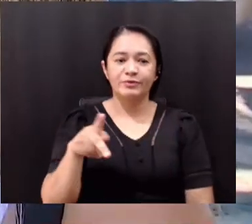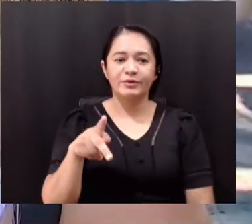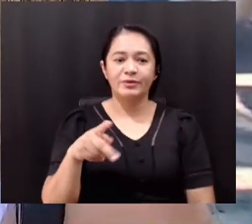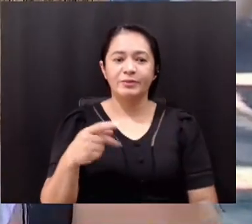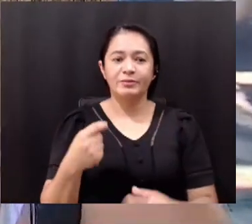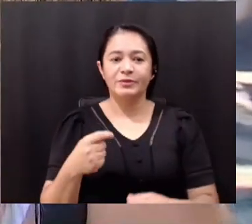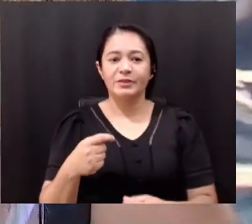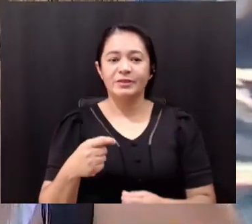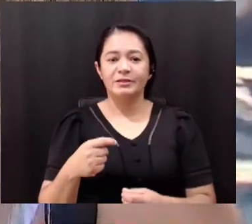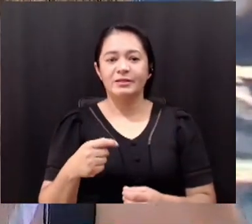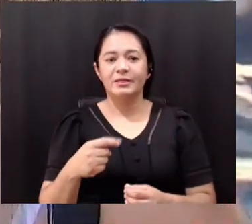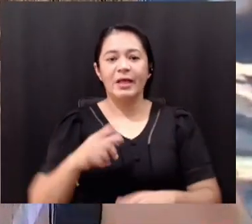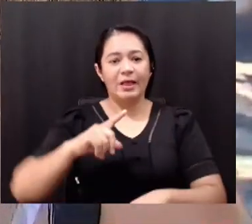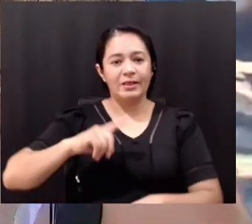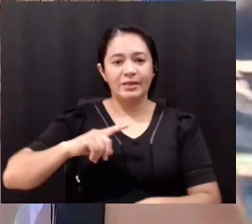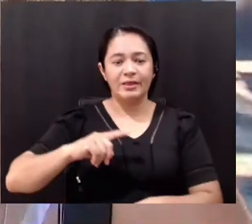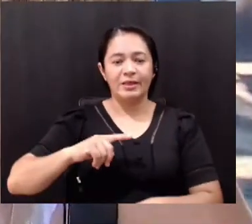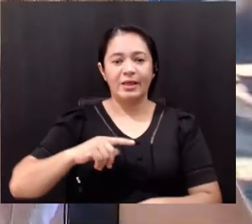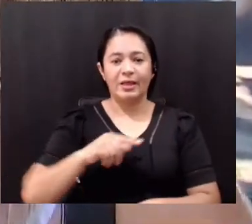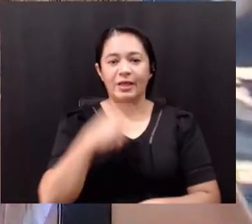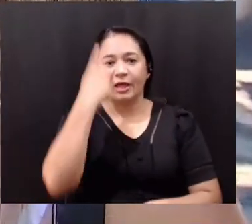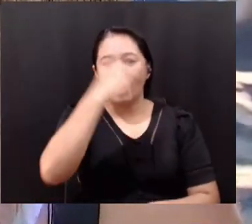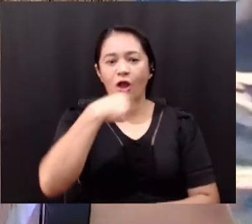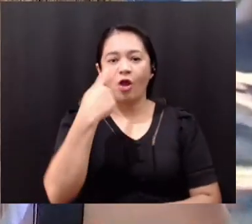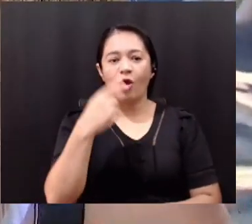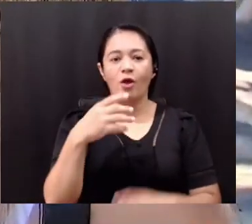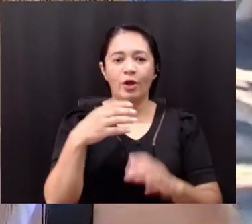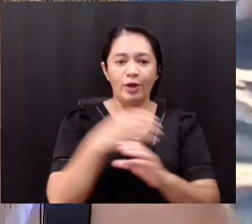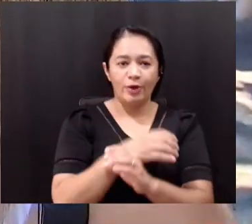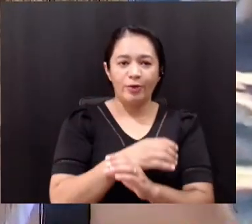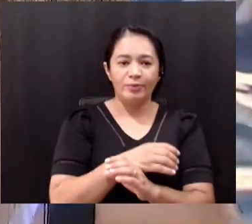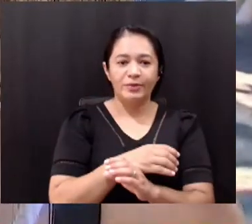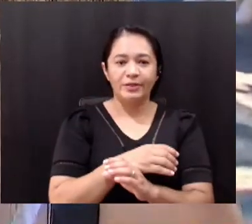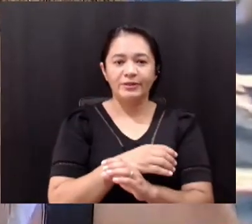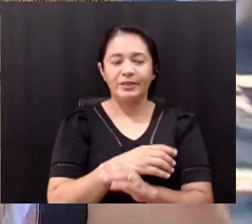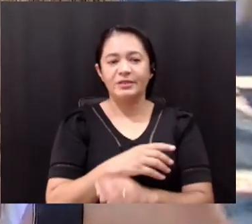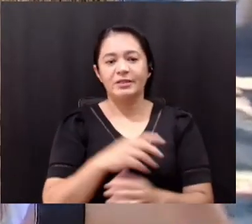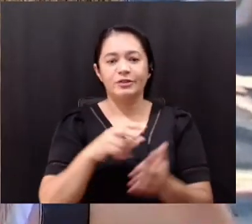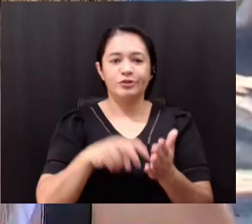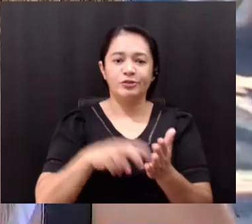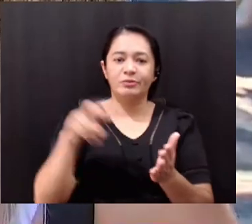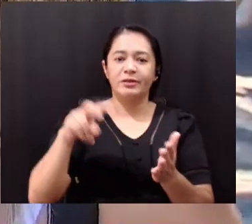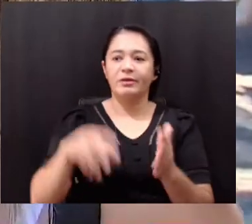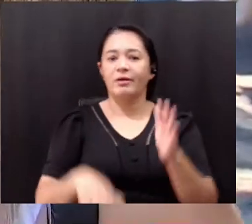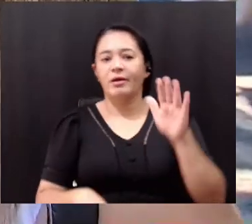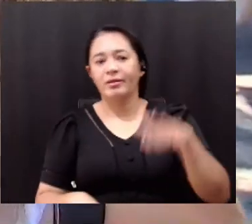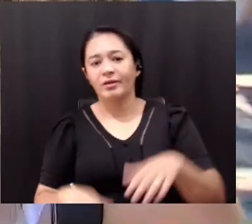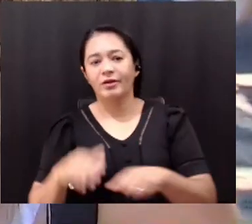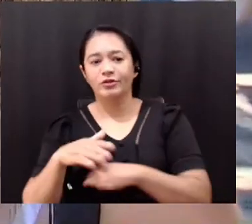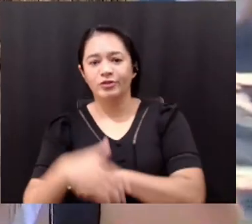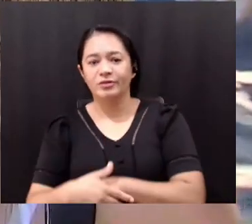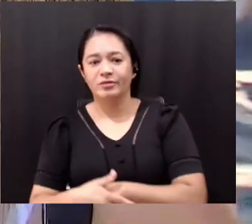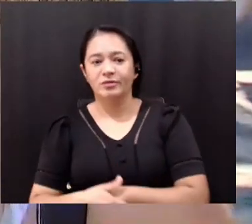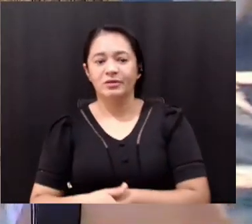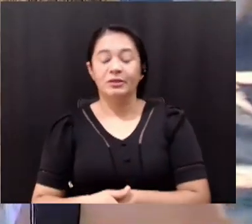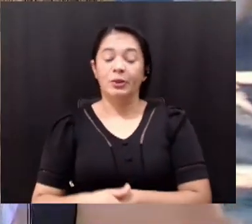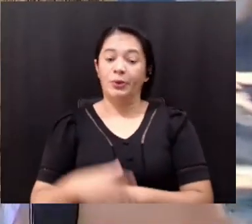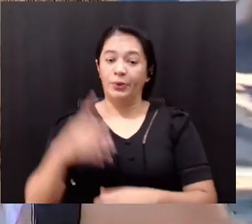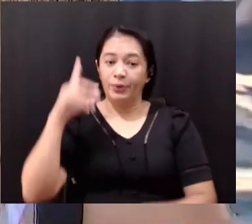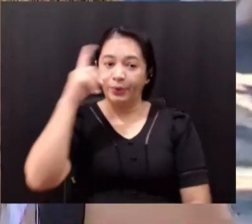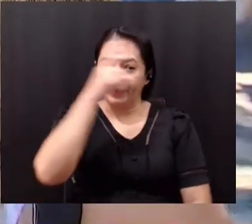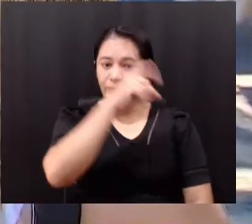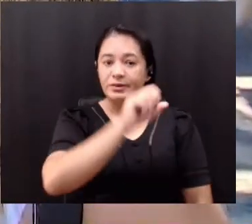carga completa. Aí você faz, às vezes, de manhã, à tarde e à noite. Aí é bem puxado uma rotina. Sim, bem